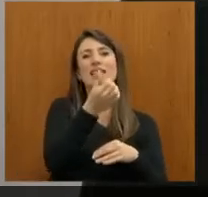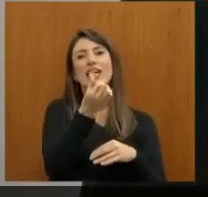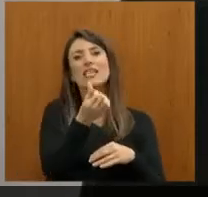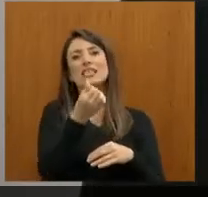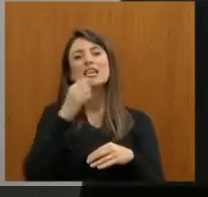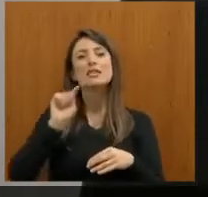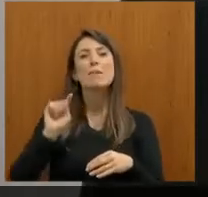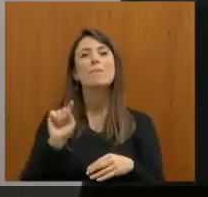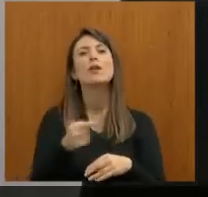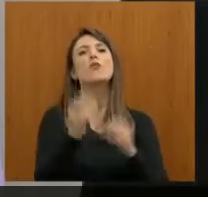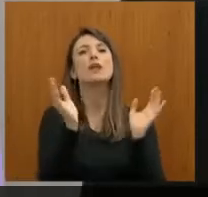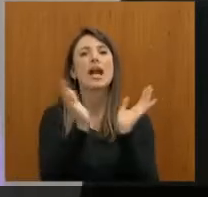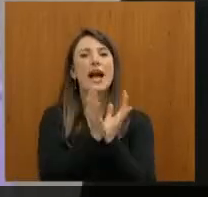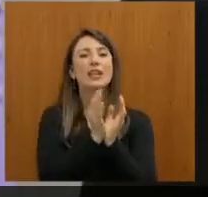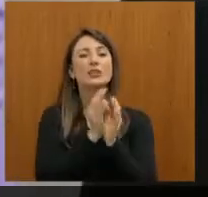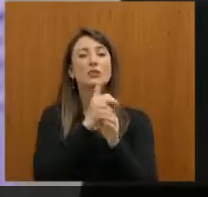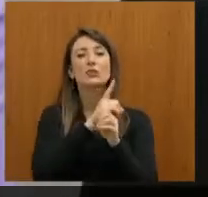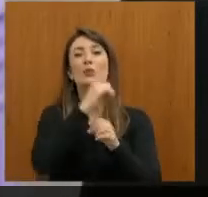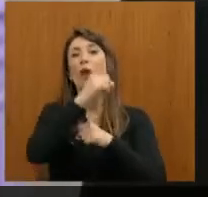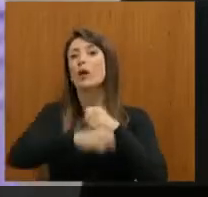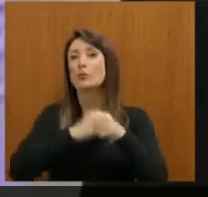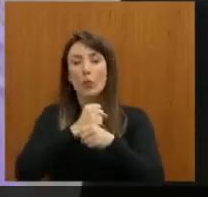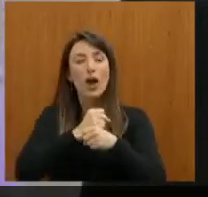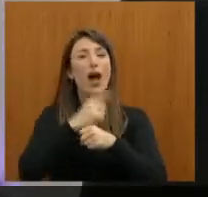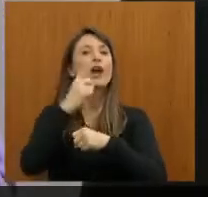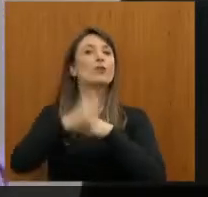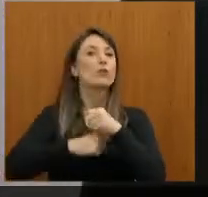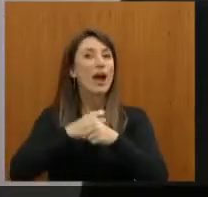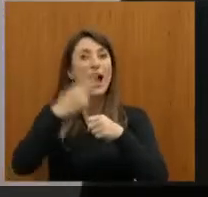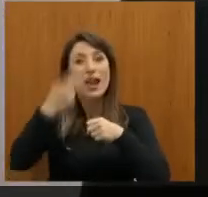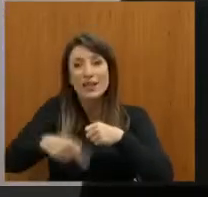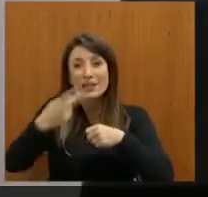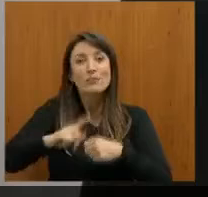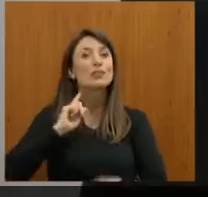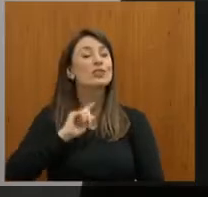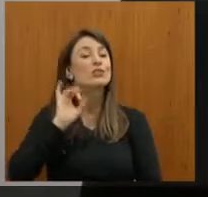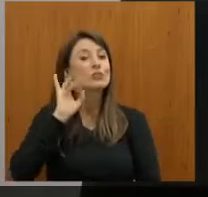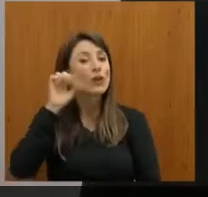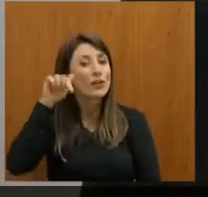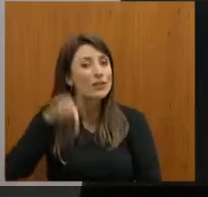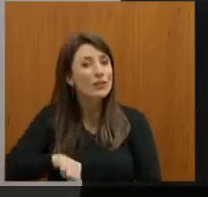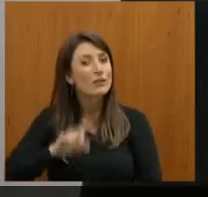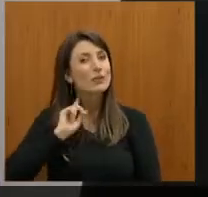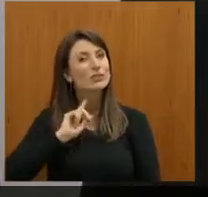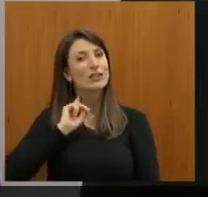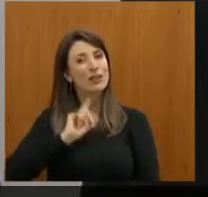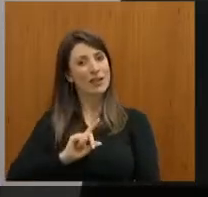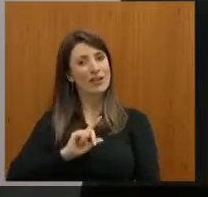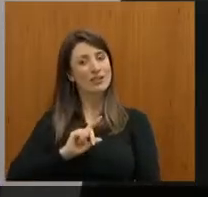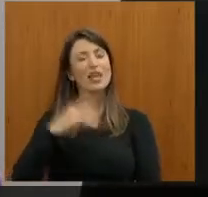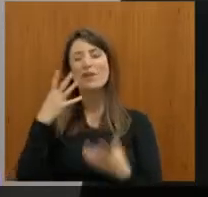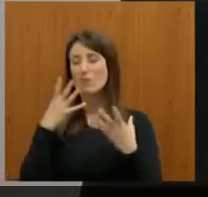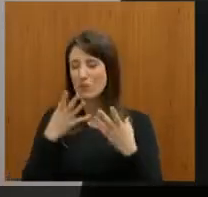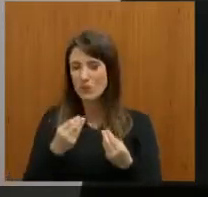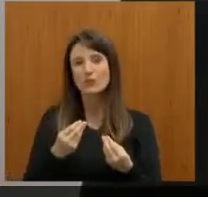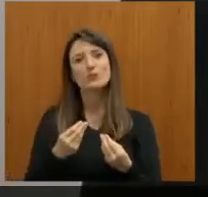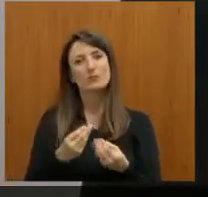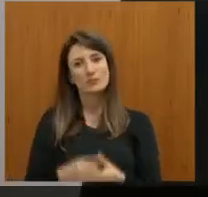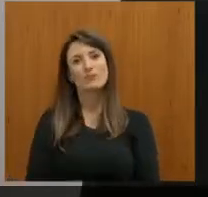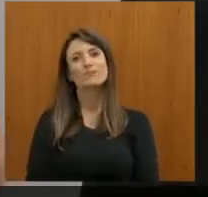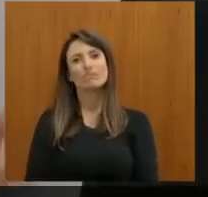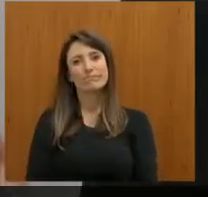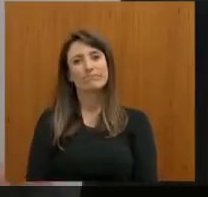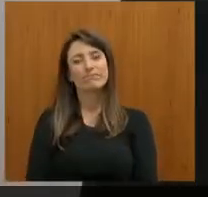casos por ano aqui em Minas Gerais apenas em Minas Gerais é um número muito alto e